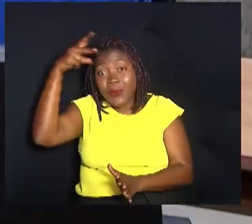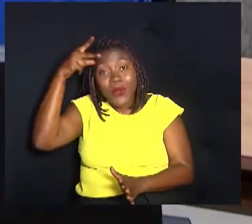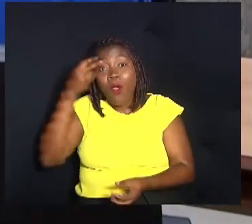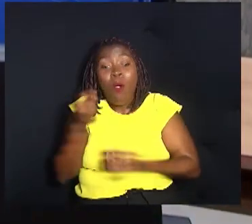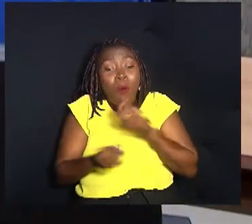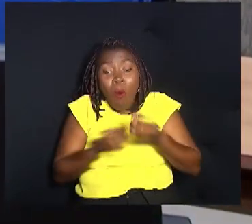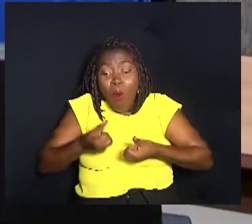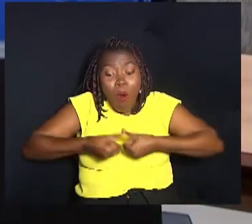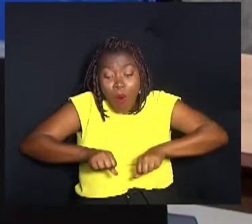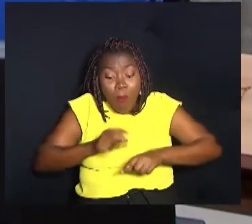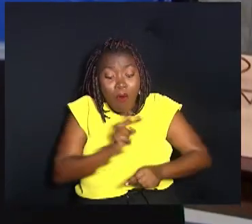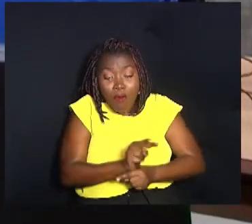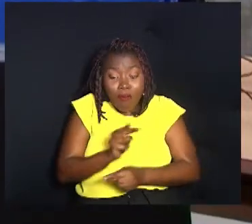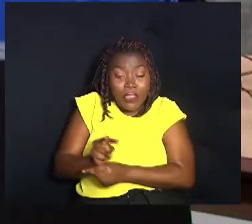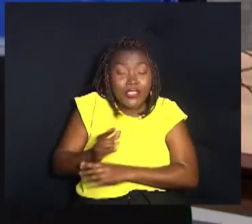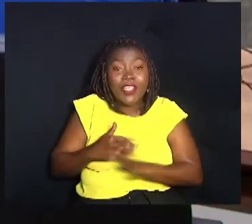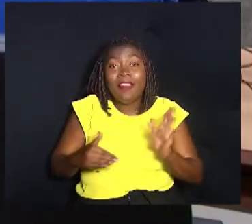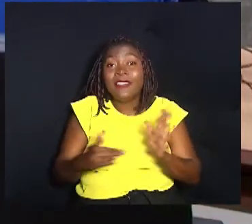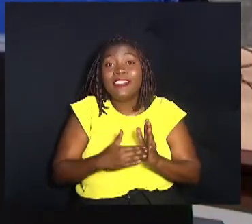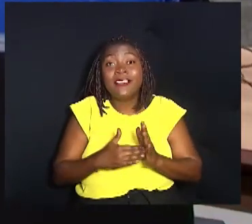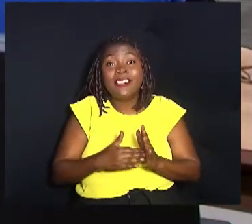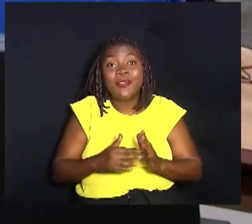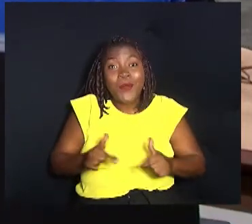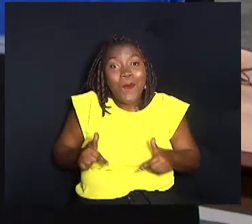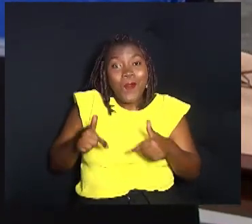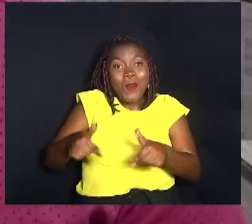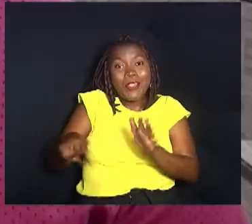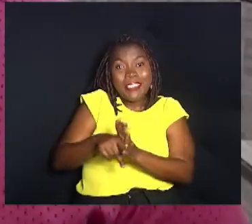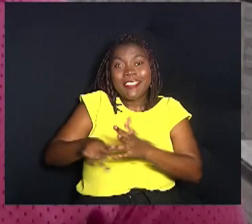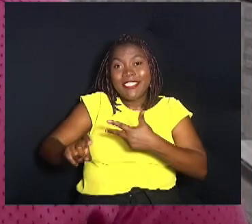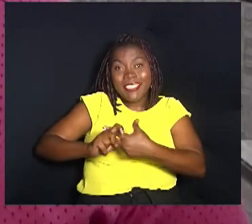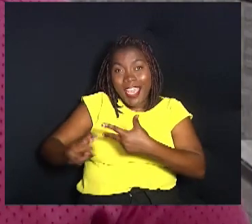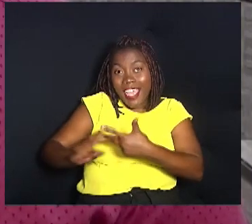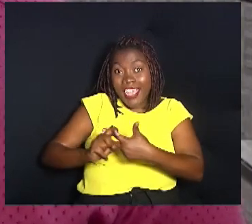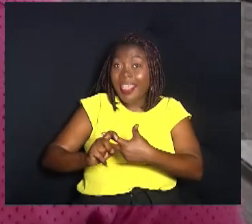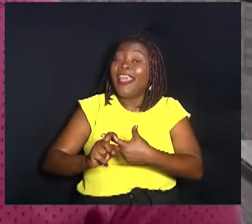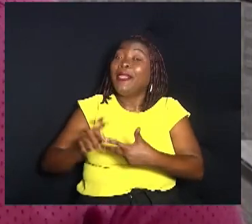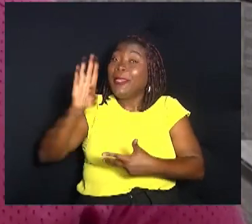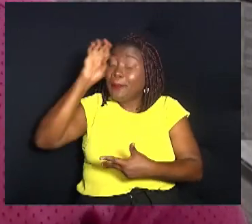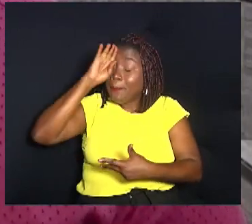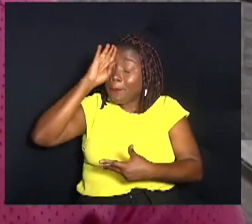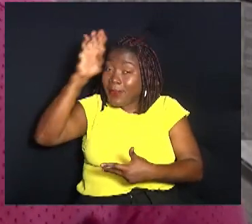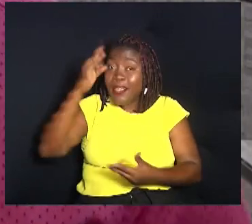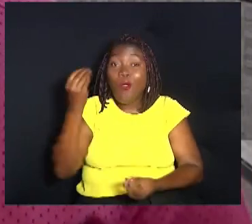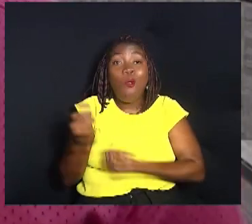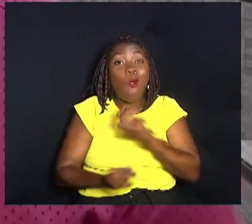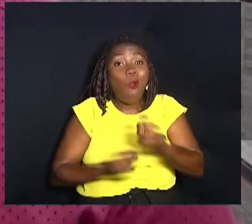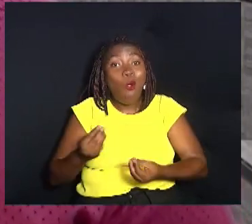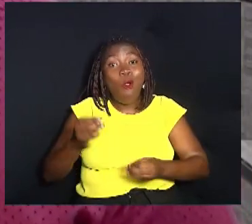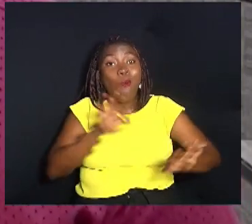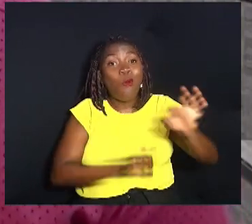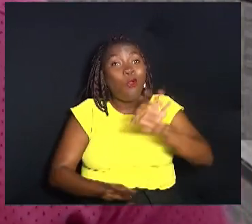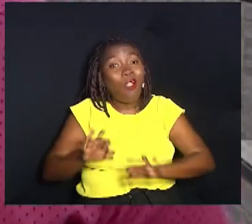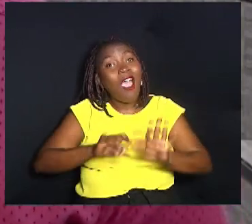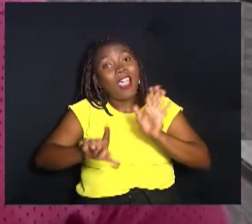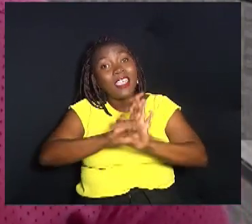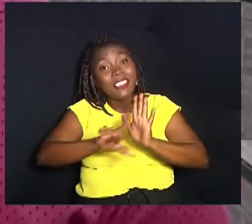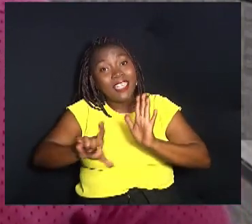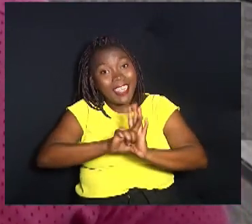está fiscalizando tudo, os atos do Poder Executivo e principalmente como estão sendo elaboradas as